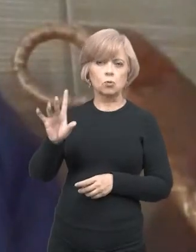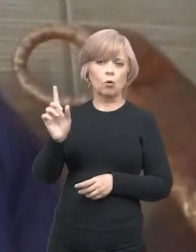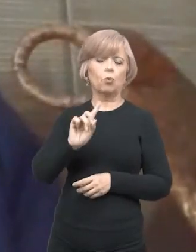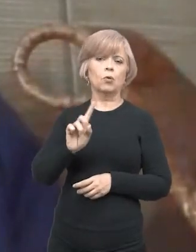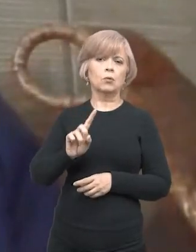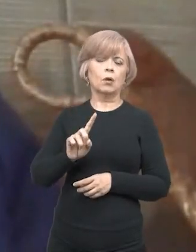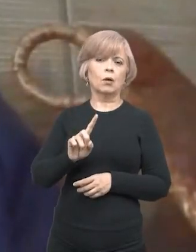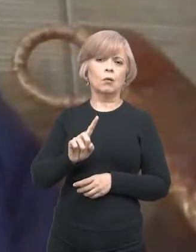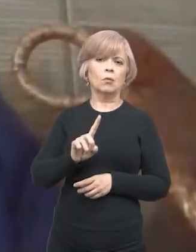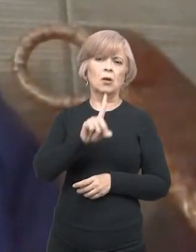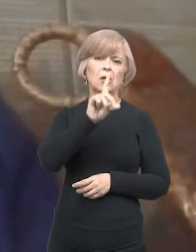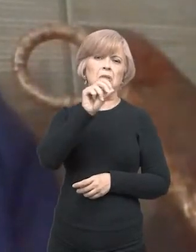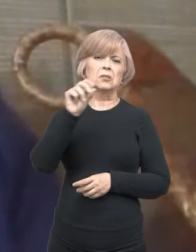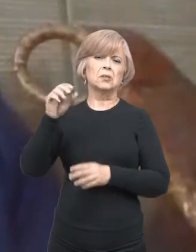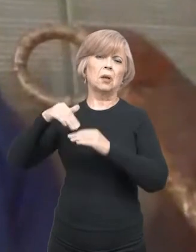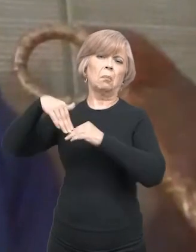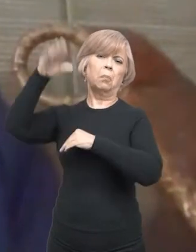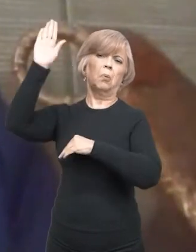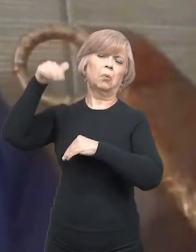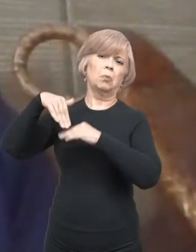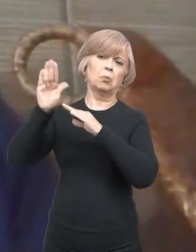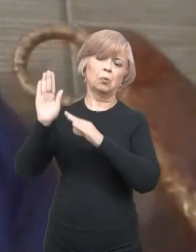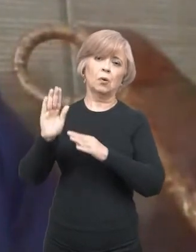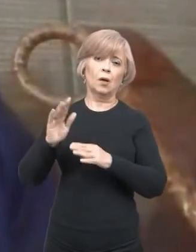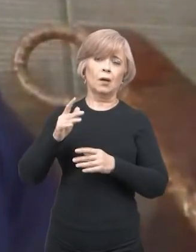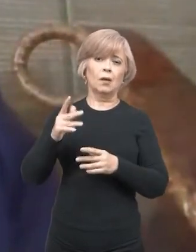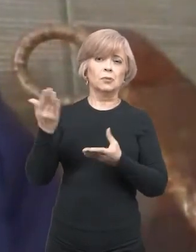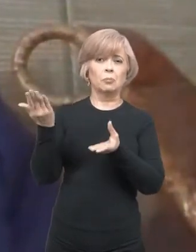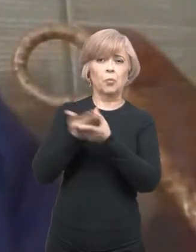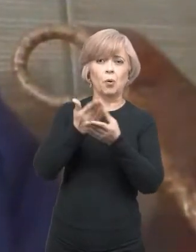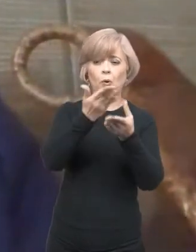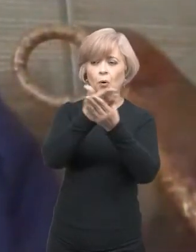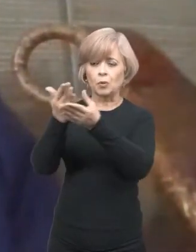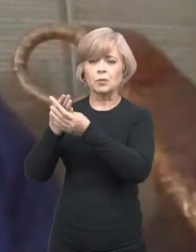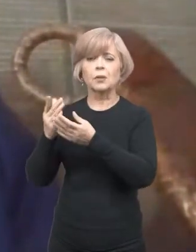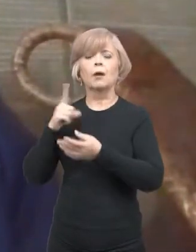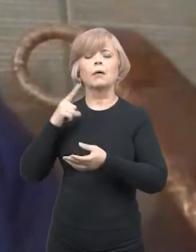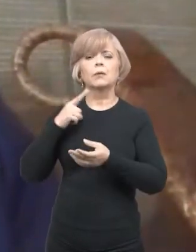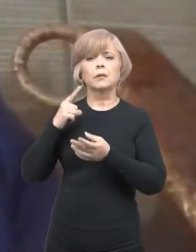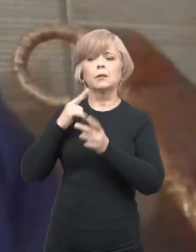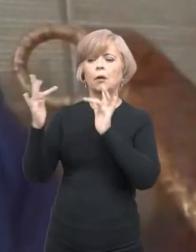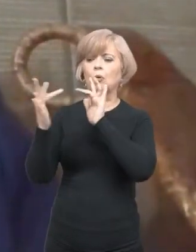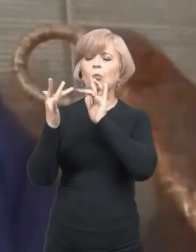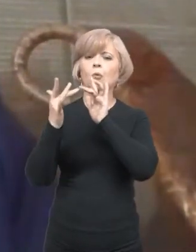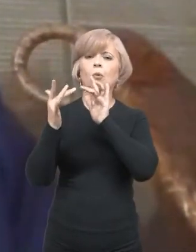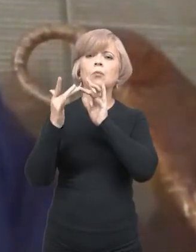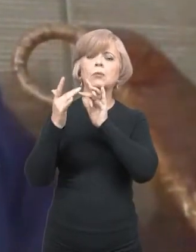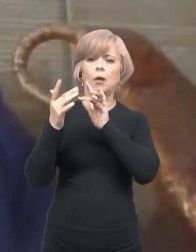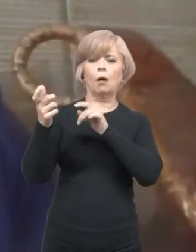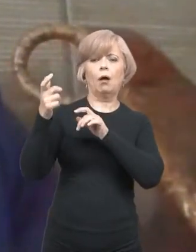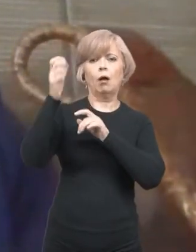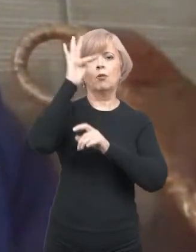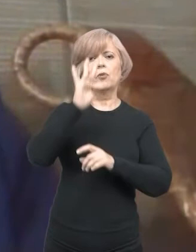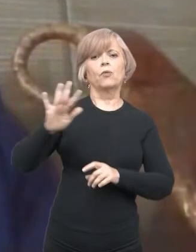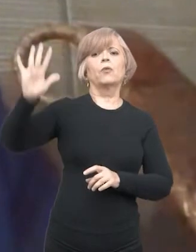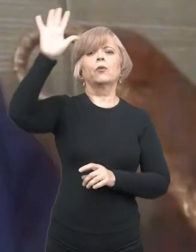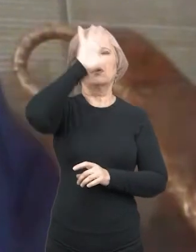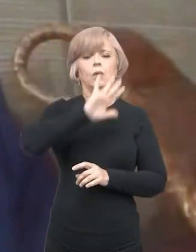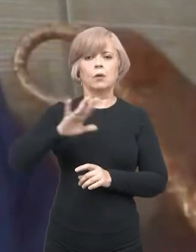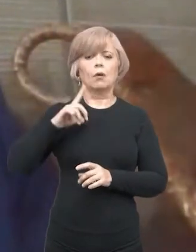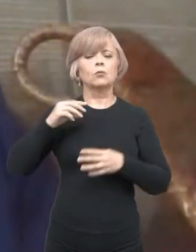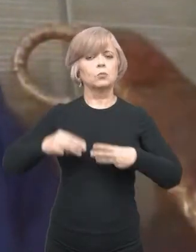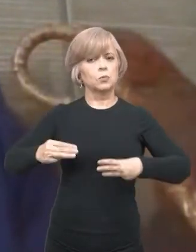em centenas de casos em que ocorre essa interlocução e que o GAECO solicita